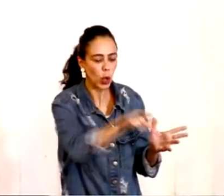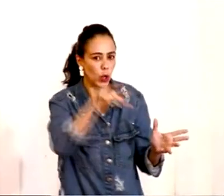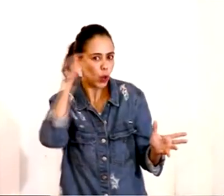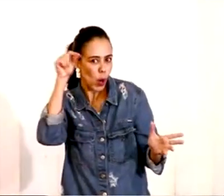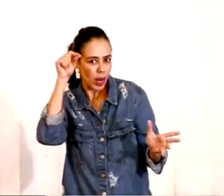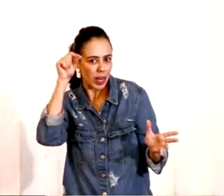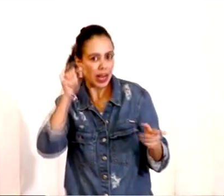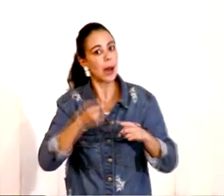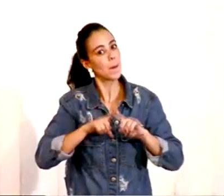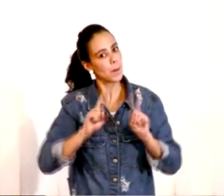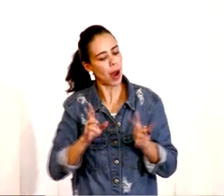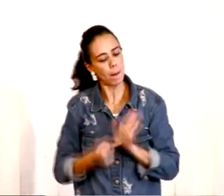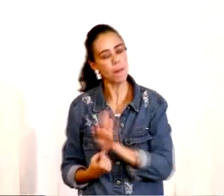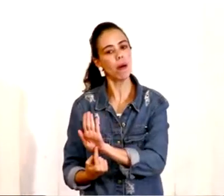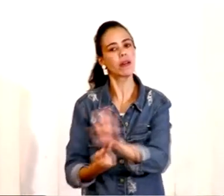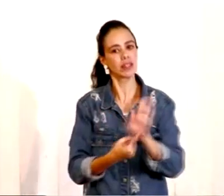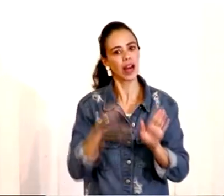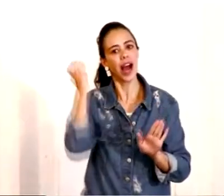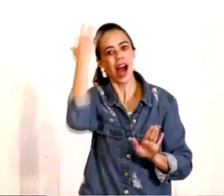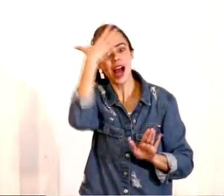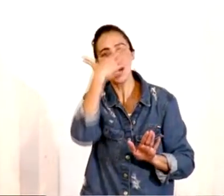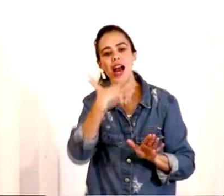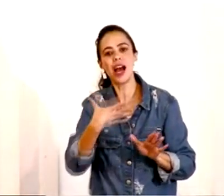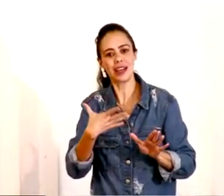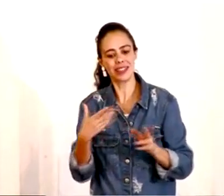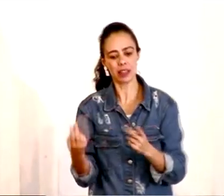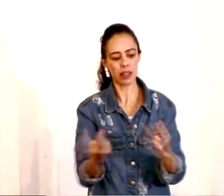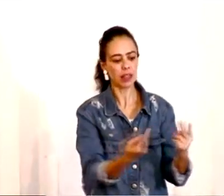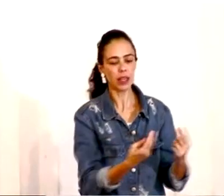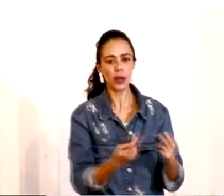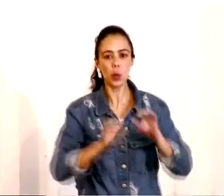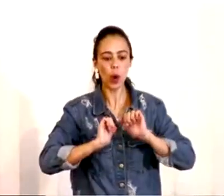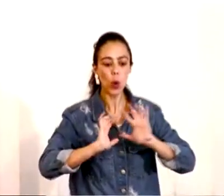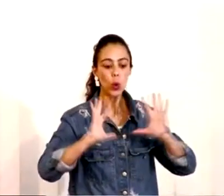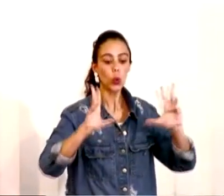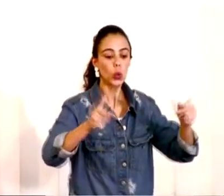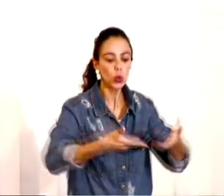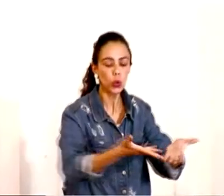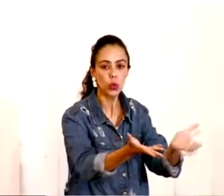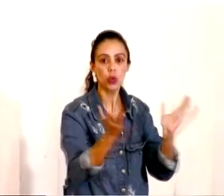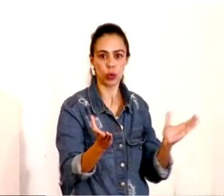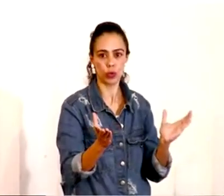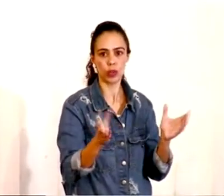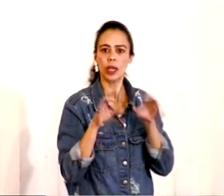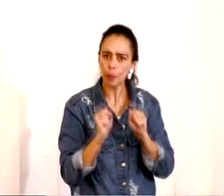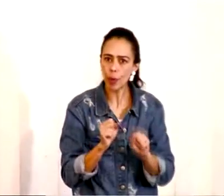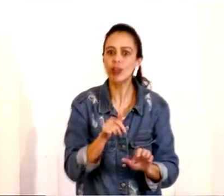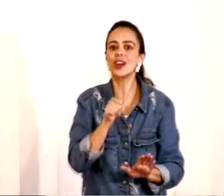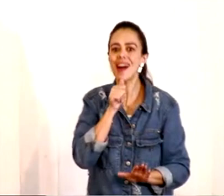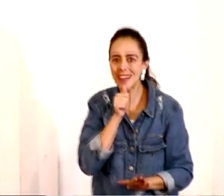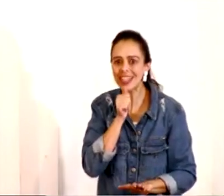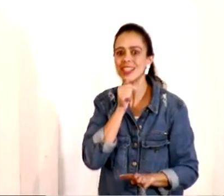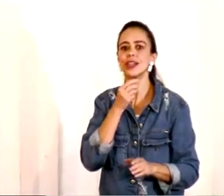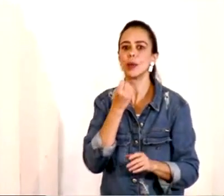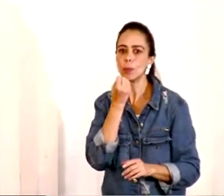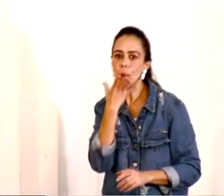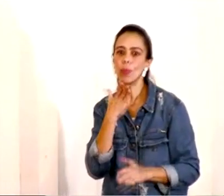25 a 26, nós veremos a fidelidade de Deus em suscitar a